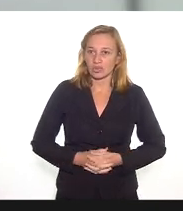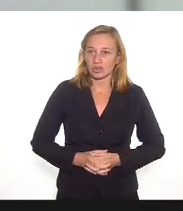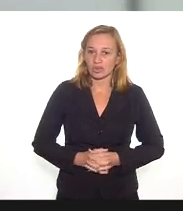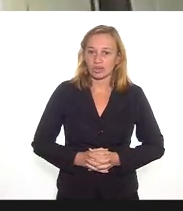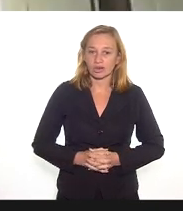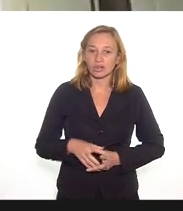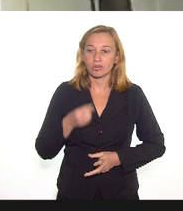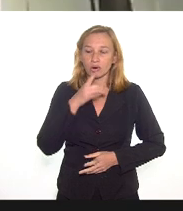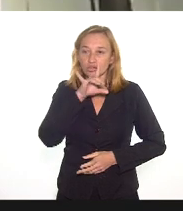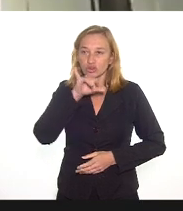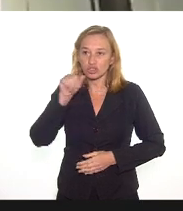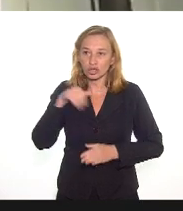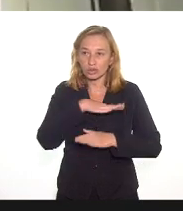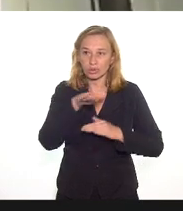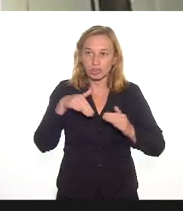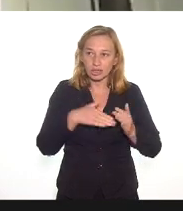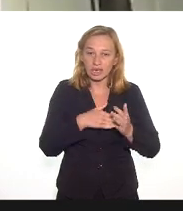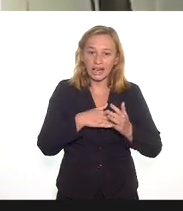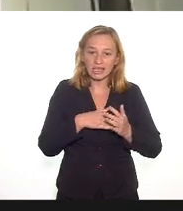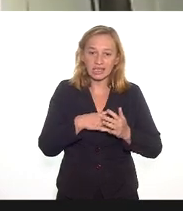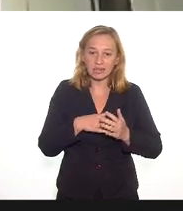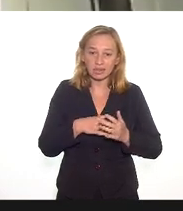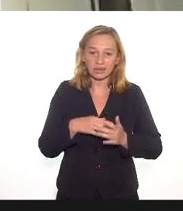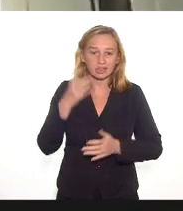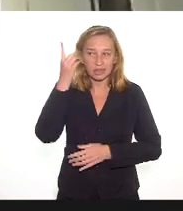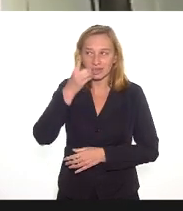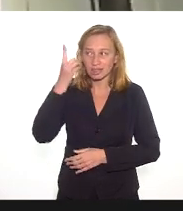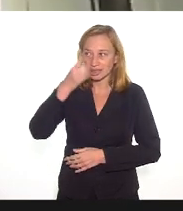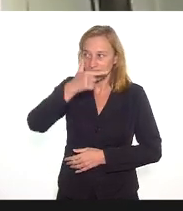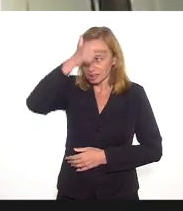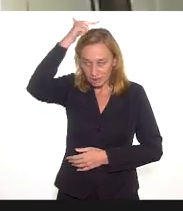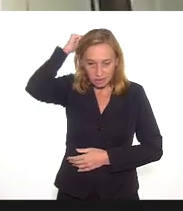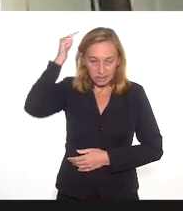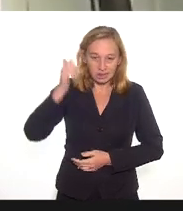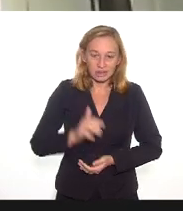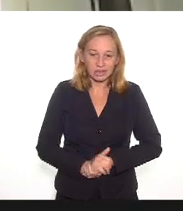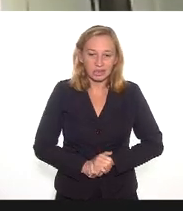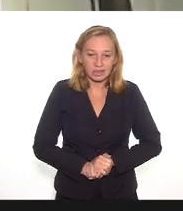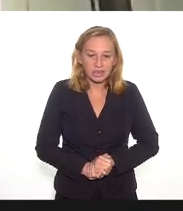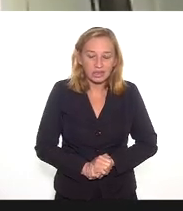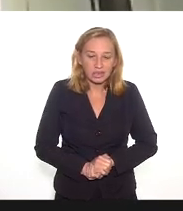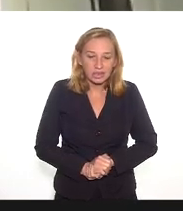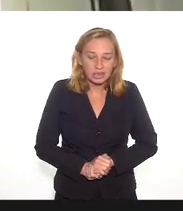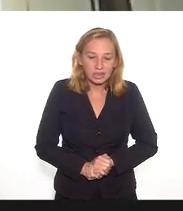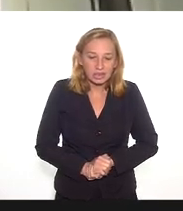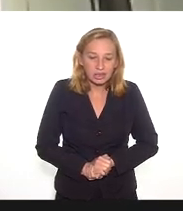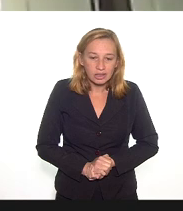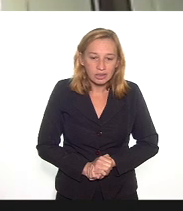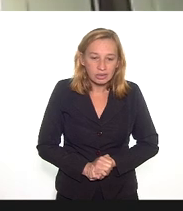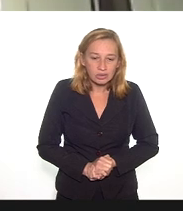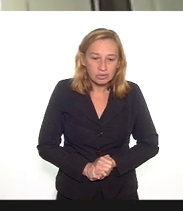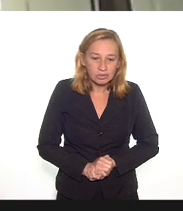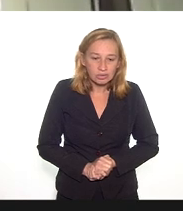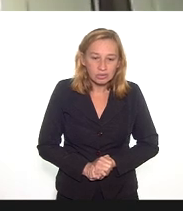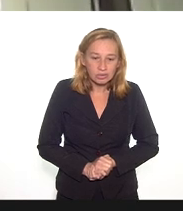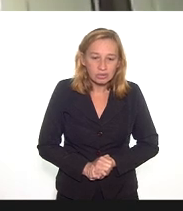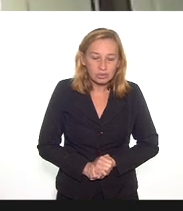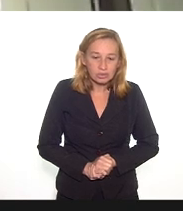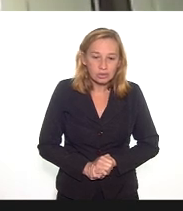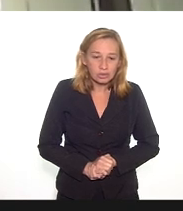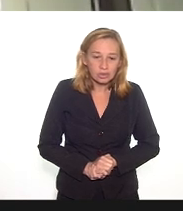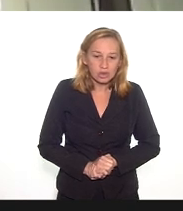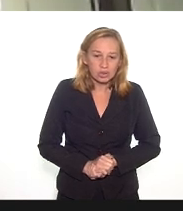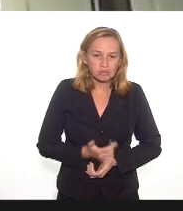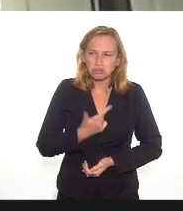Bom dia a todos. Bom dia, deputado Luiz Paulo. Em nome de quem agradeço aí o convite. Não tenho